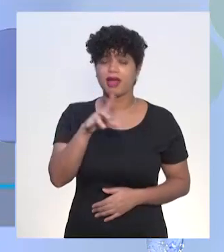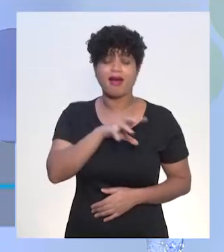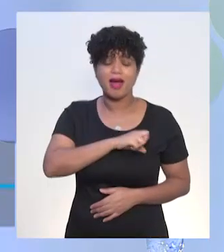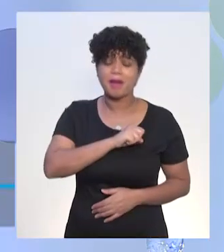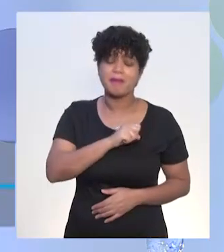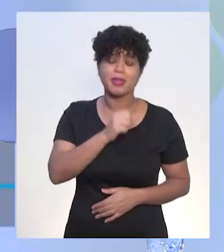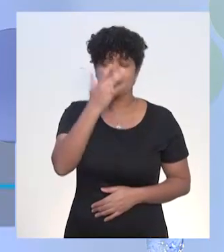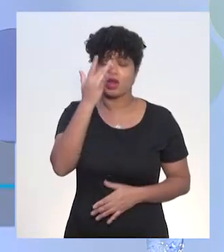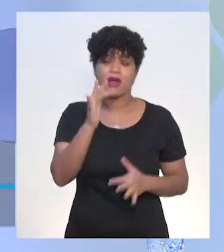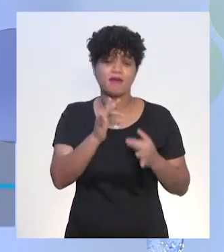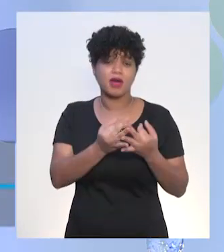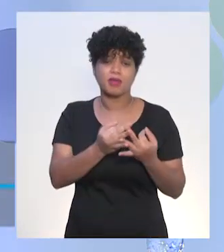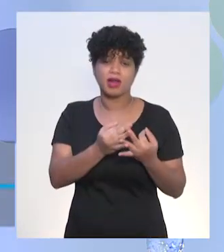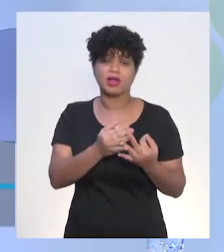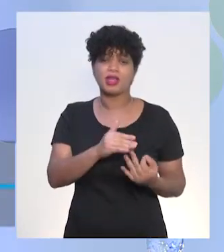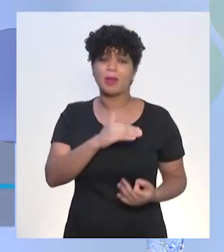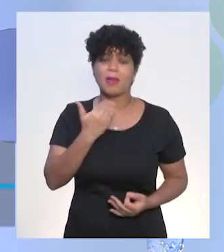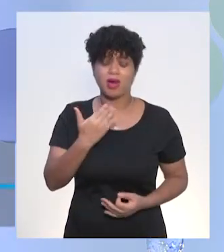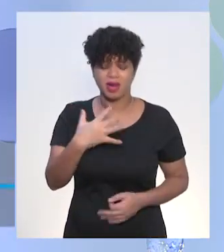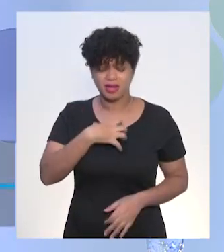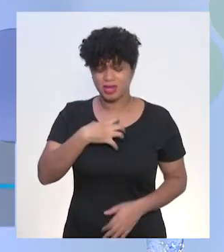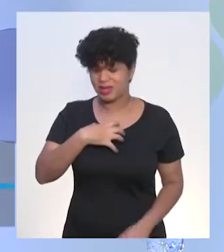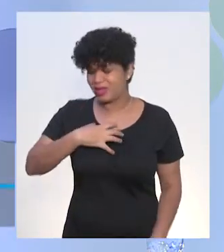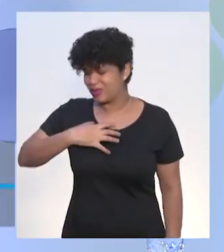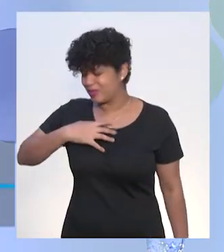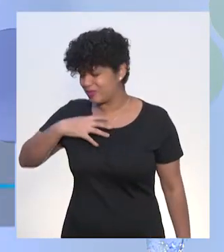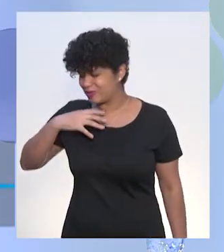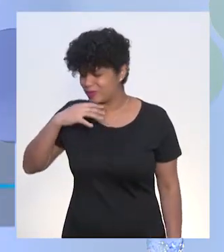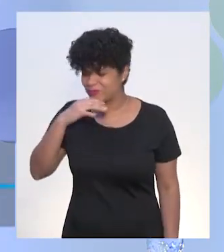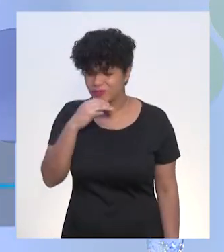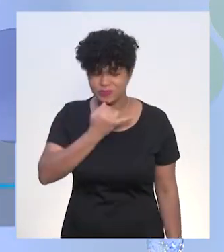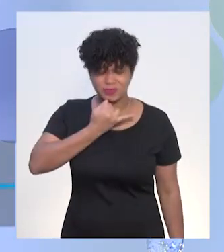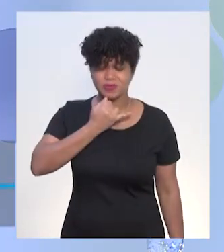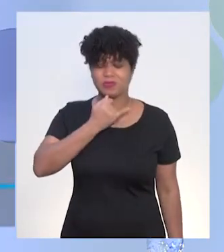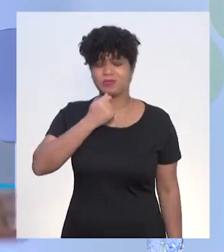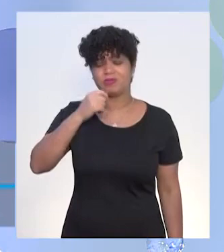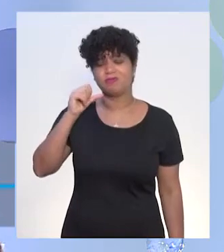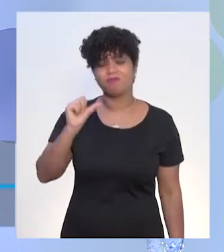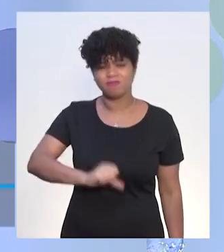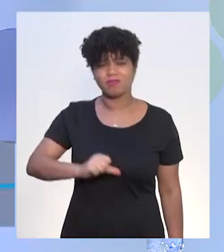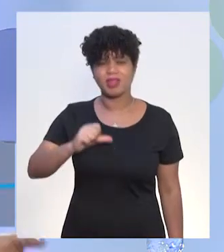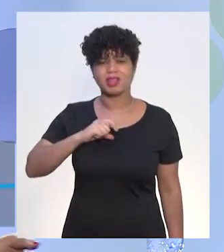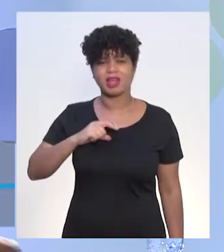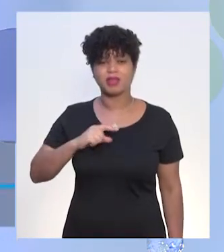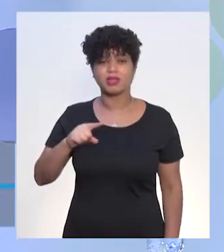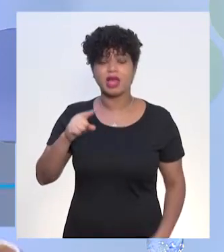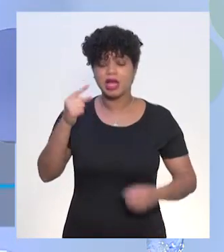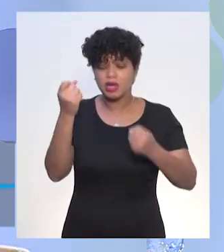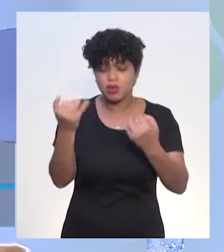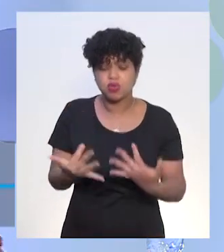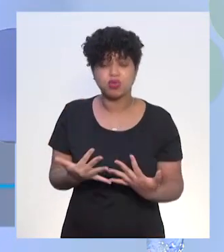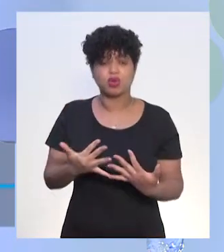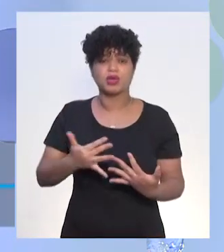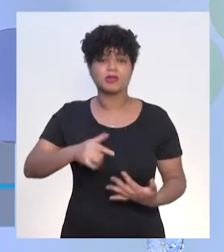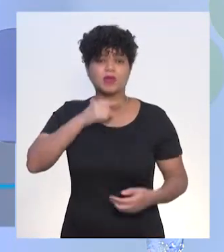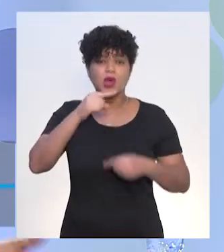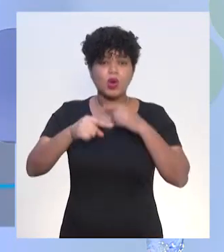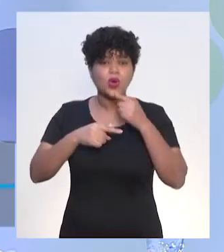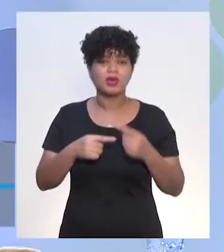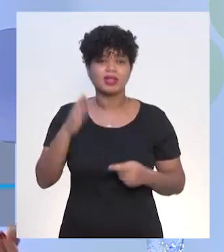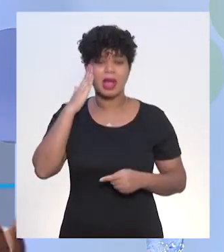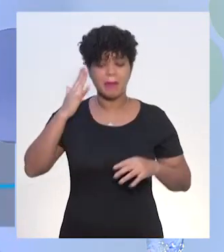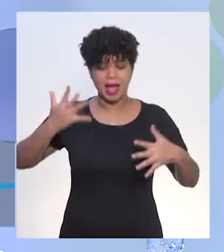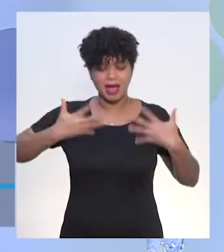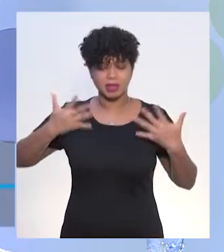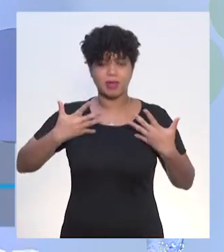em a questão do luto da dor assim resumo acontece naquelas alegrias e tristezas Profundas que a